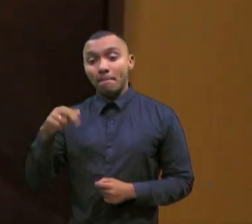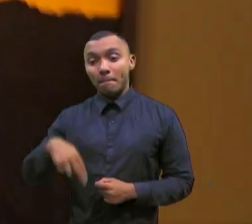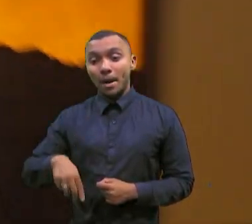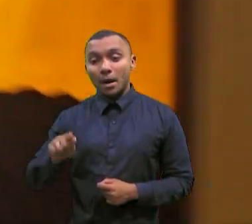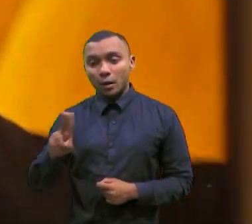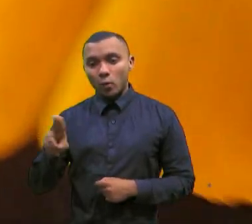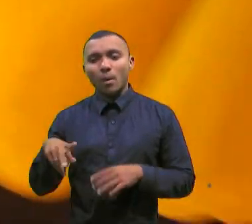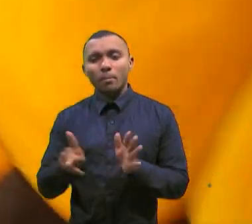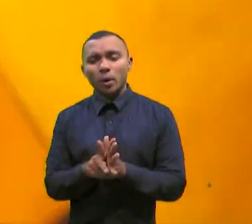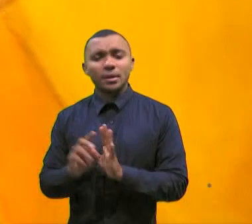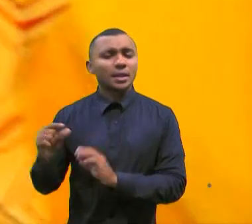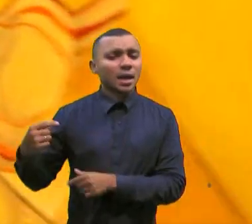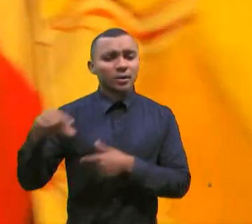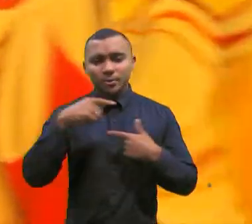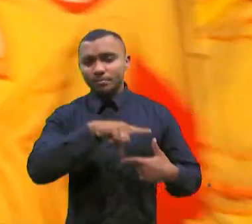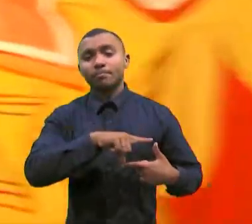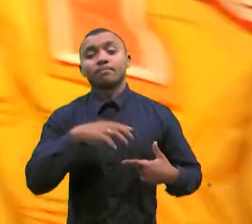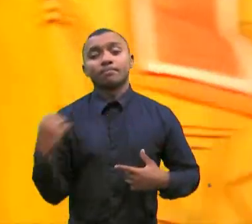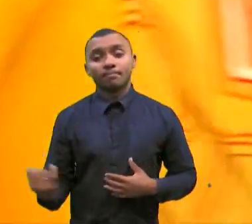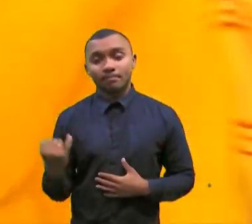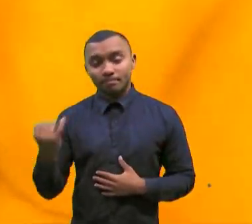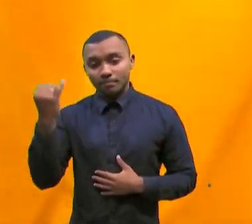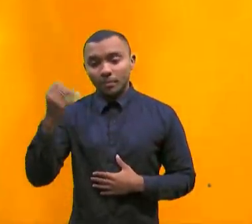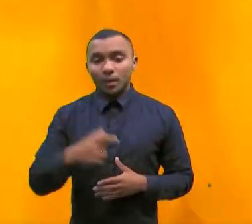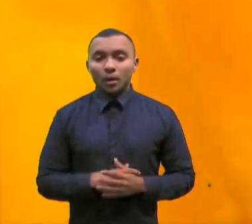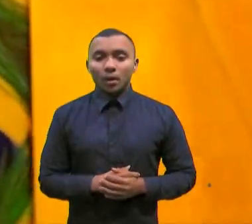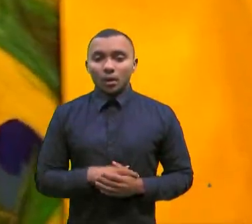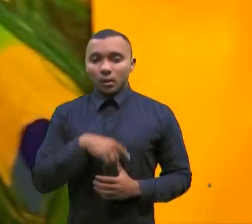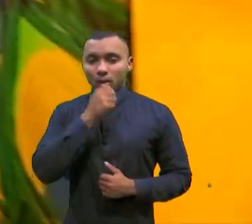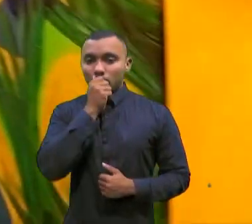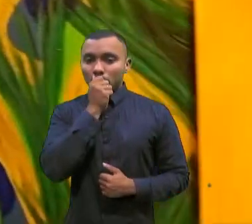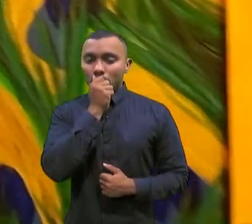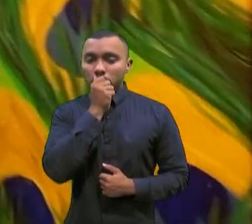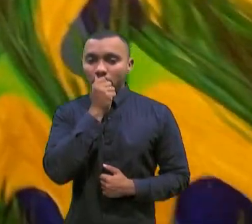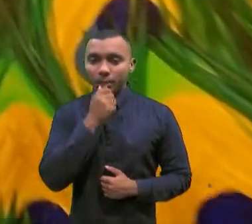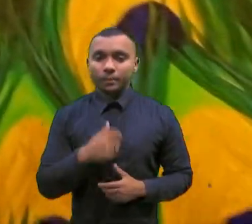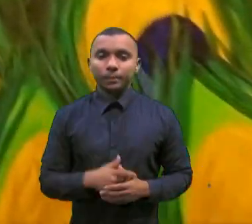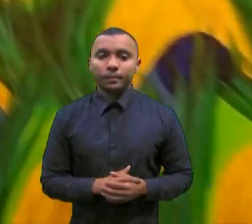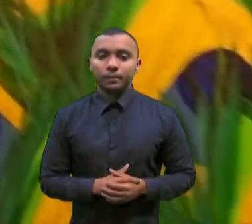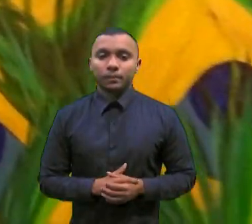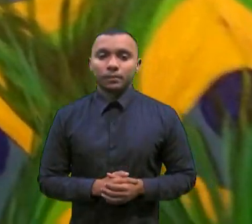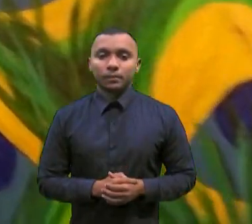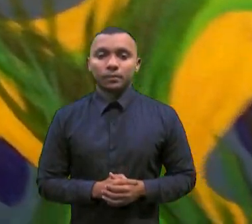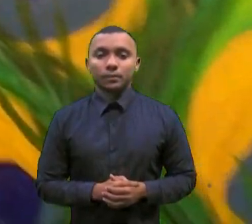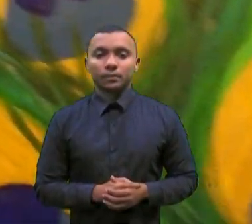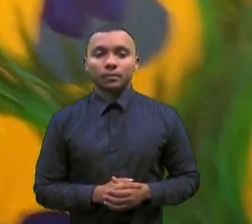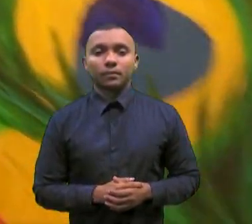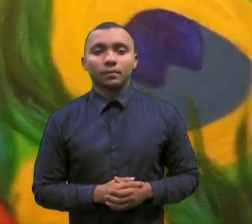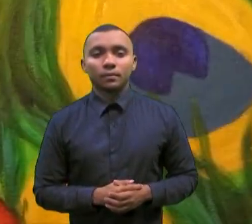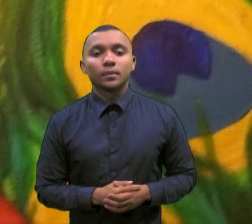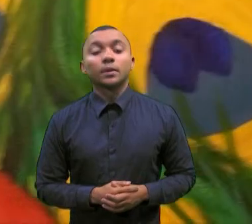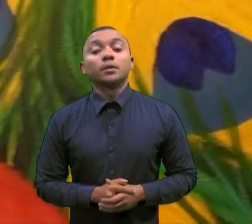uma tradição também importante, mas no sul do país. Ela mora aqui, Ela ele trabalha. morou aqui durante muito